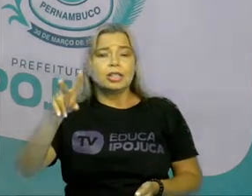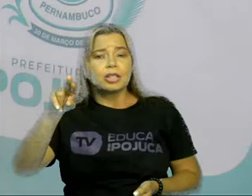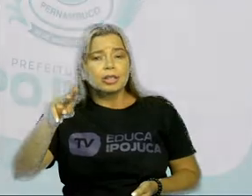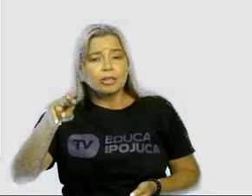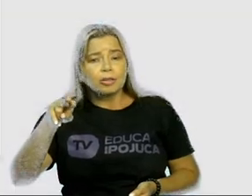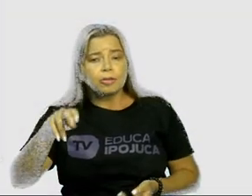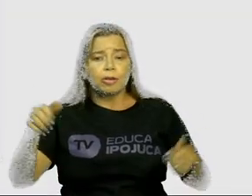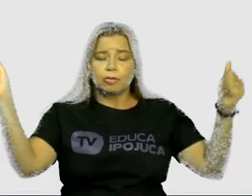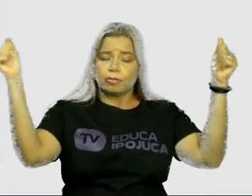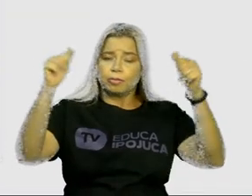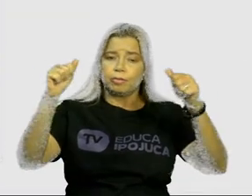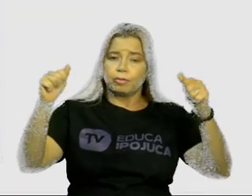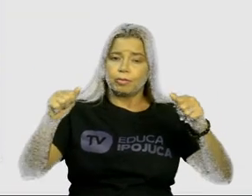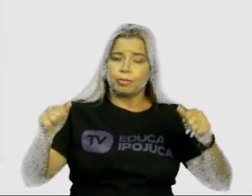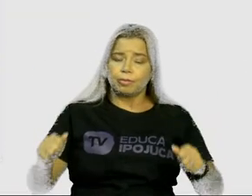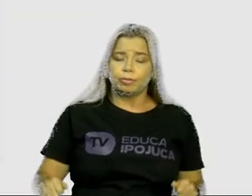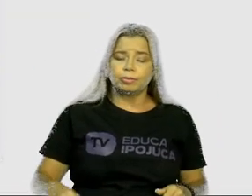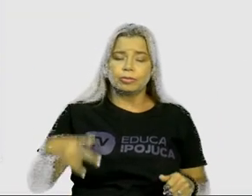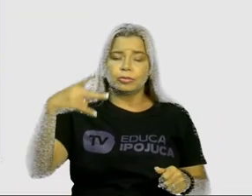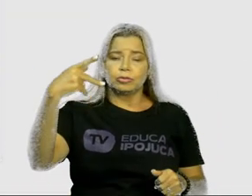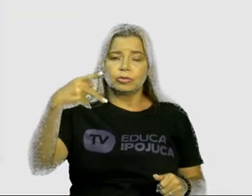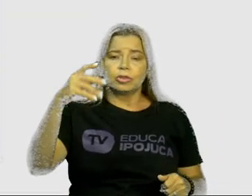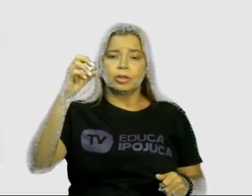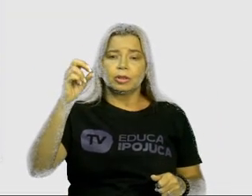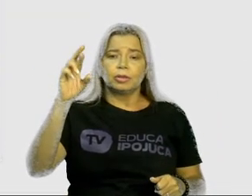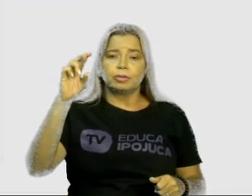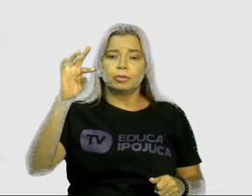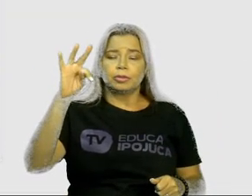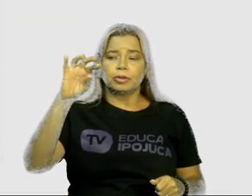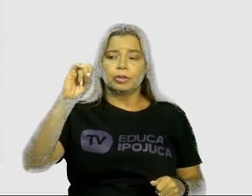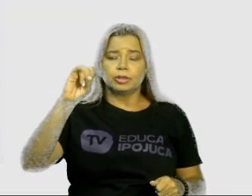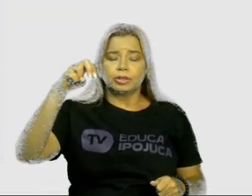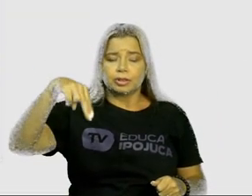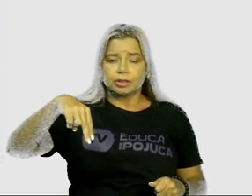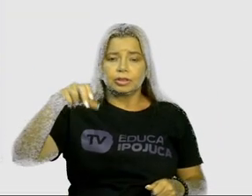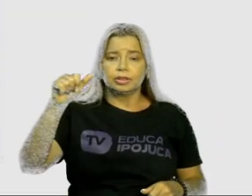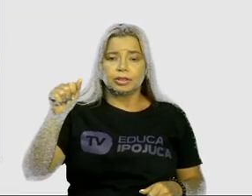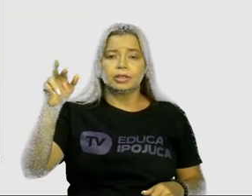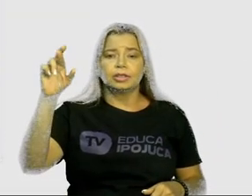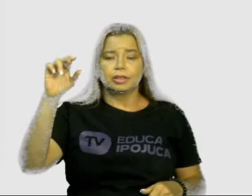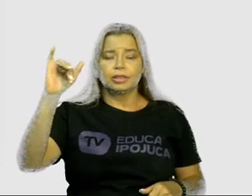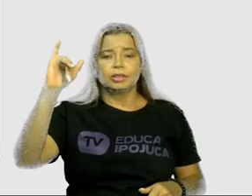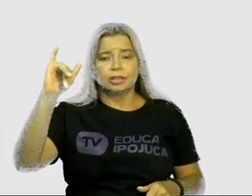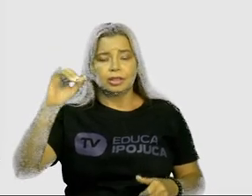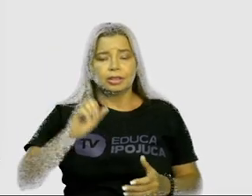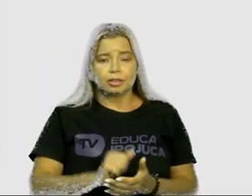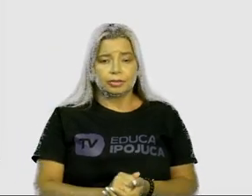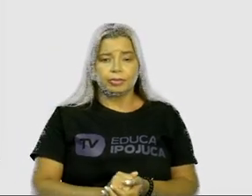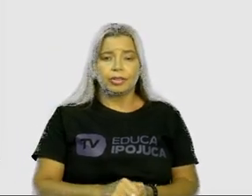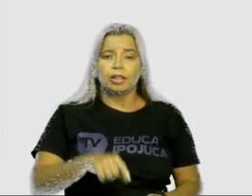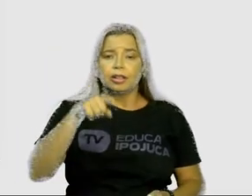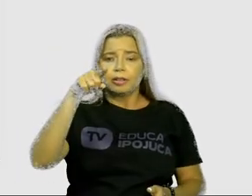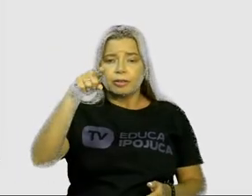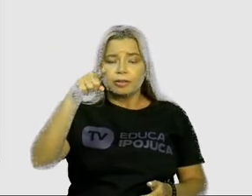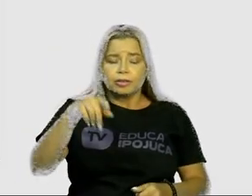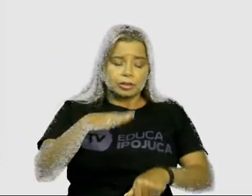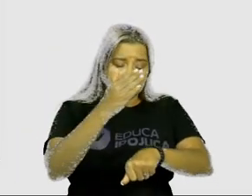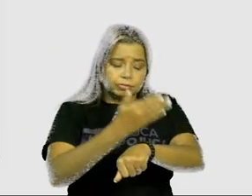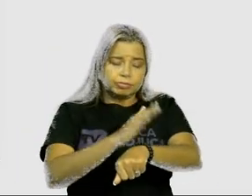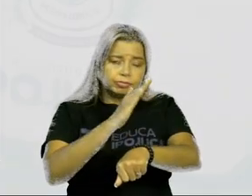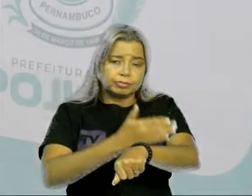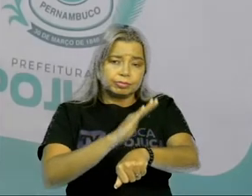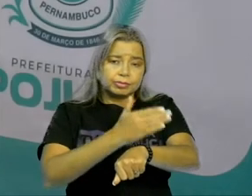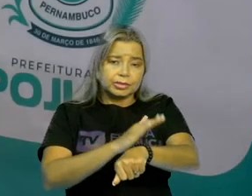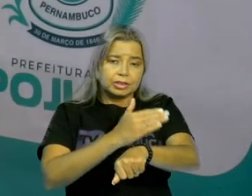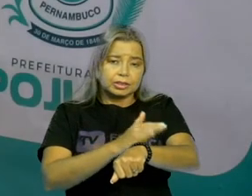Portinari. Porque aqui Portinari fez o próprio autorretrato. Só que ele é um artista plástico. E você vai fazer um exercício de